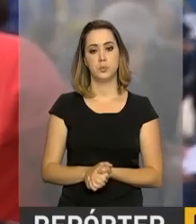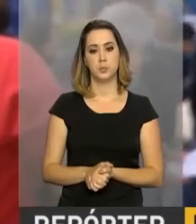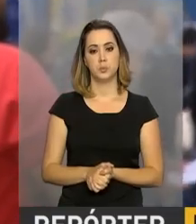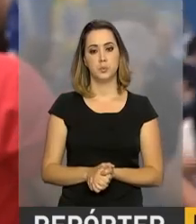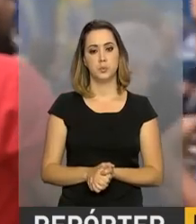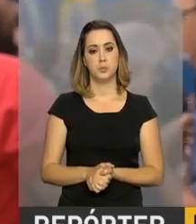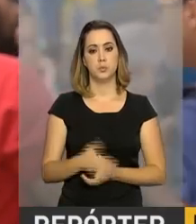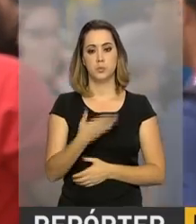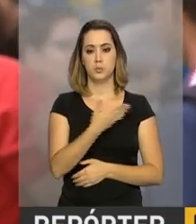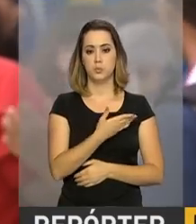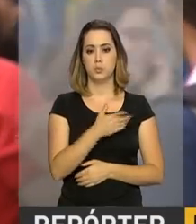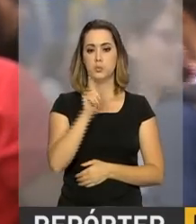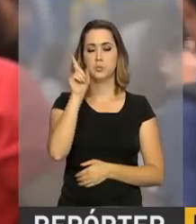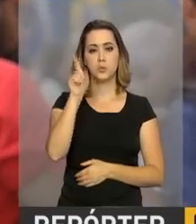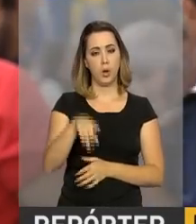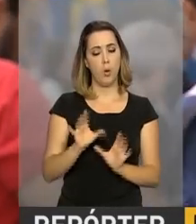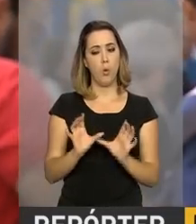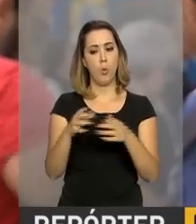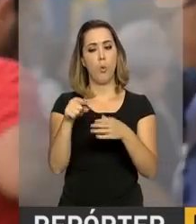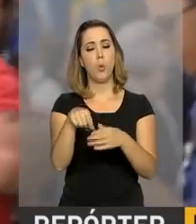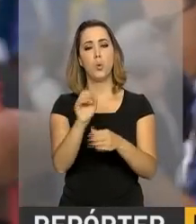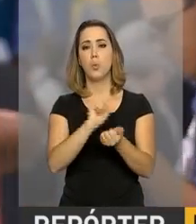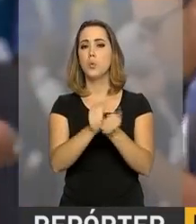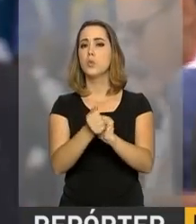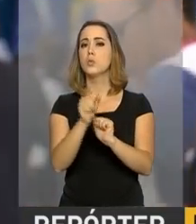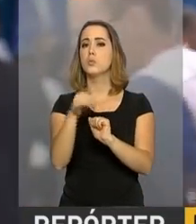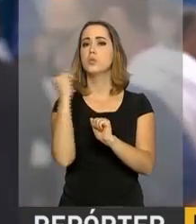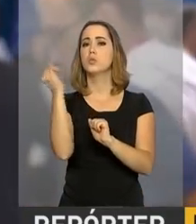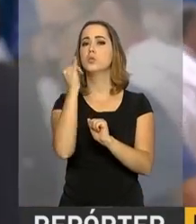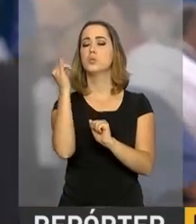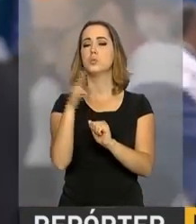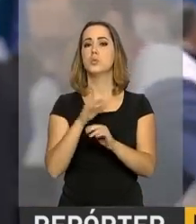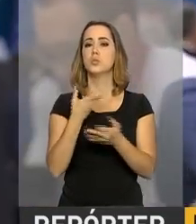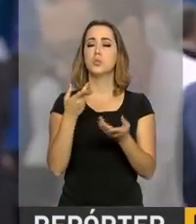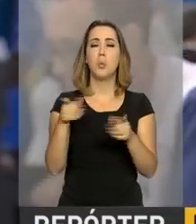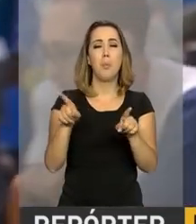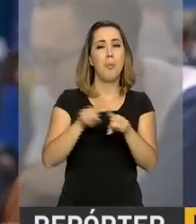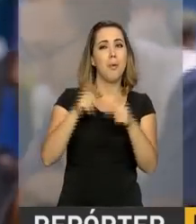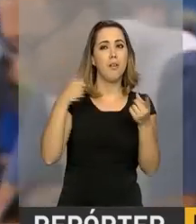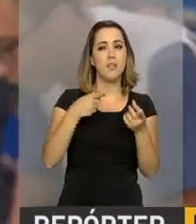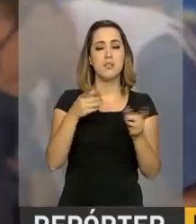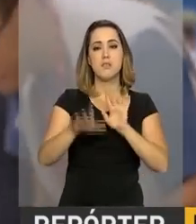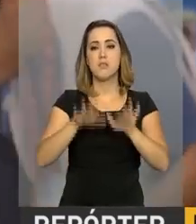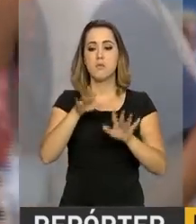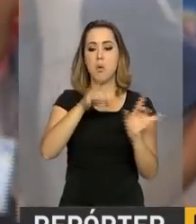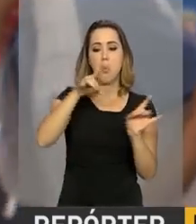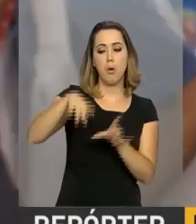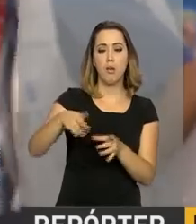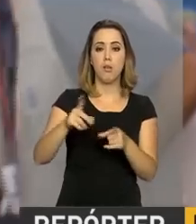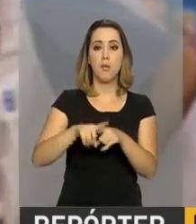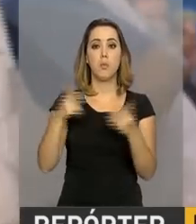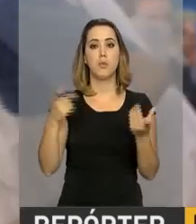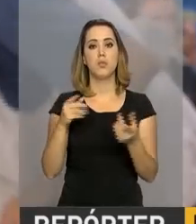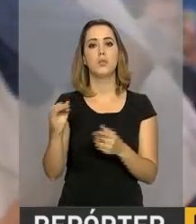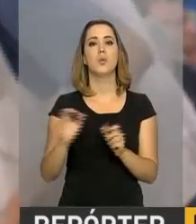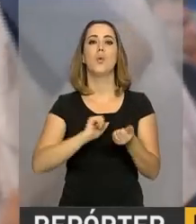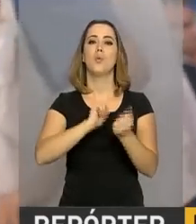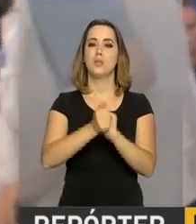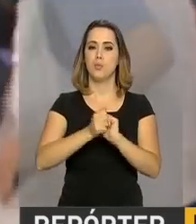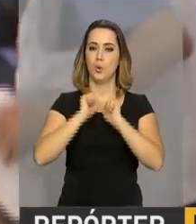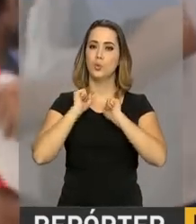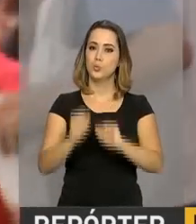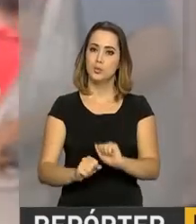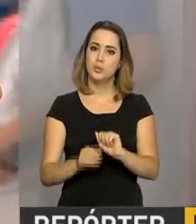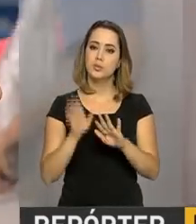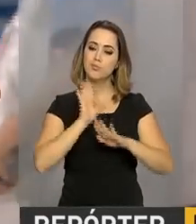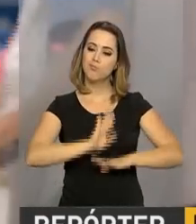que muitas vezes é relegada ao segundo plano, ou visto apenas como nos momentos de competição, como tendo relevância para o país, para conquistar medalhas, quando o esporte poderia ser certamente